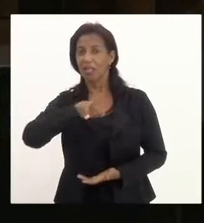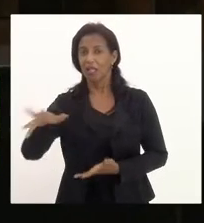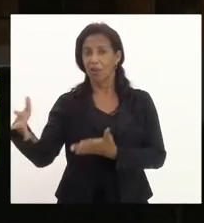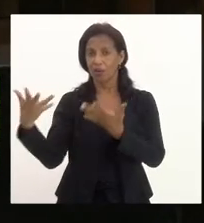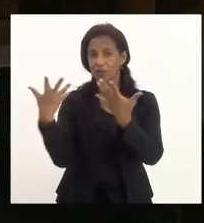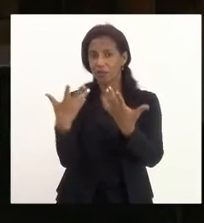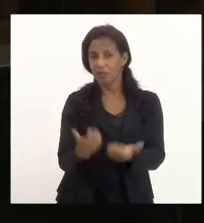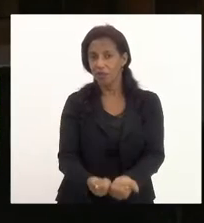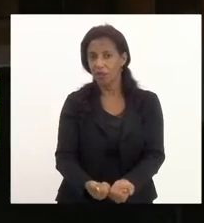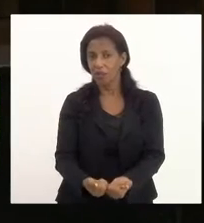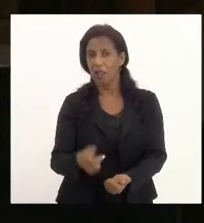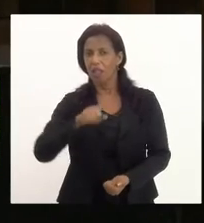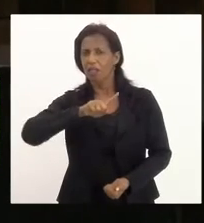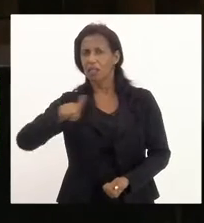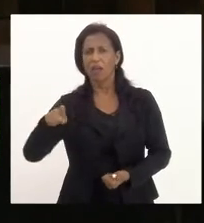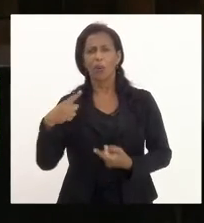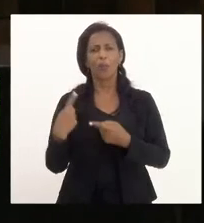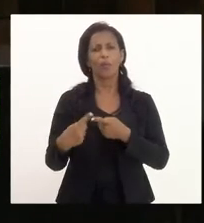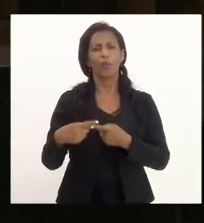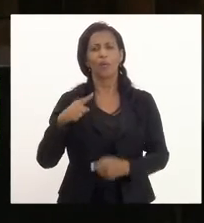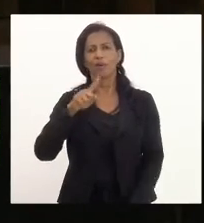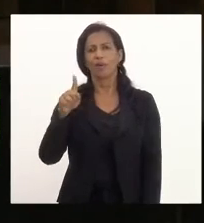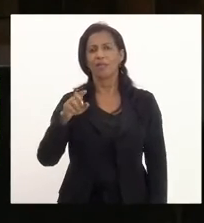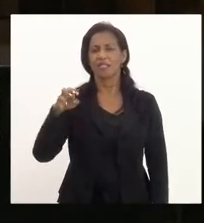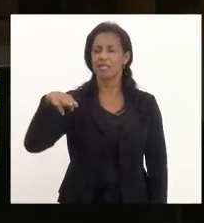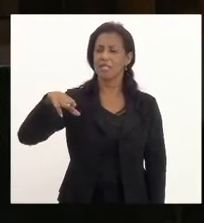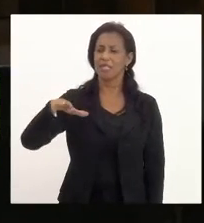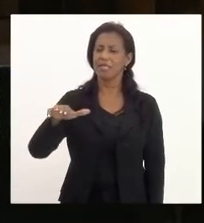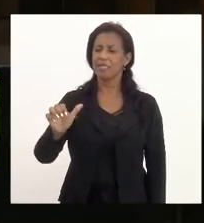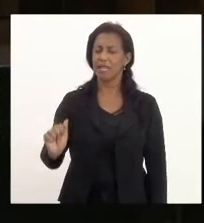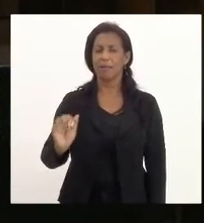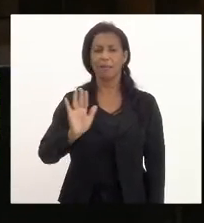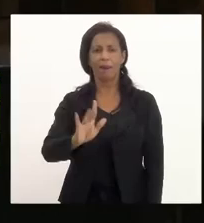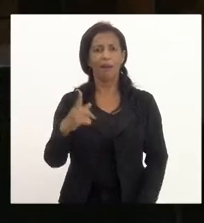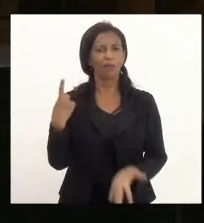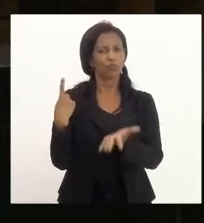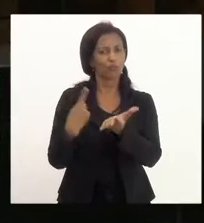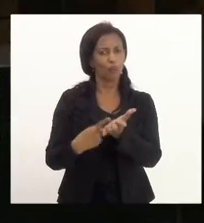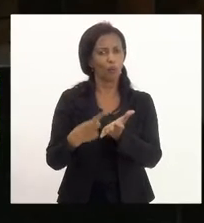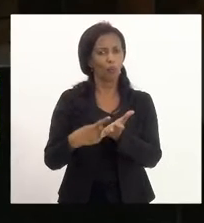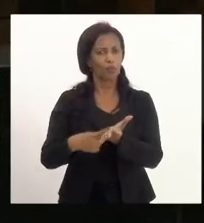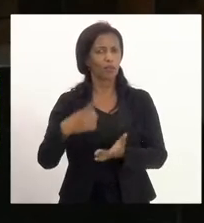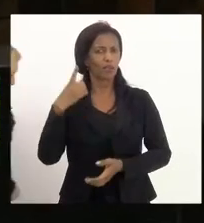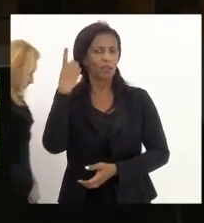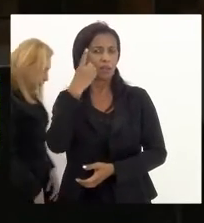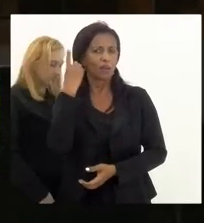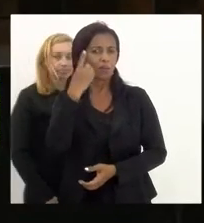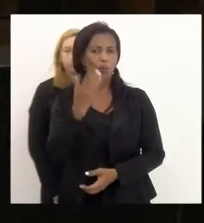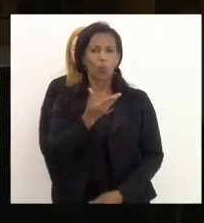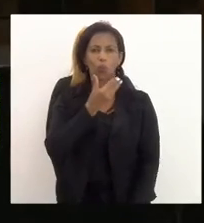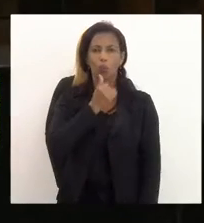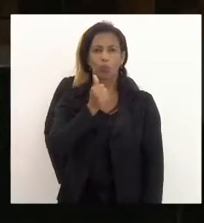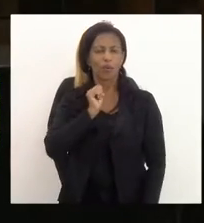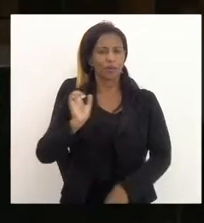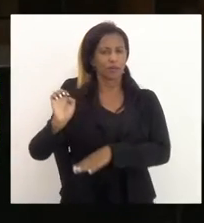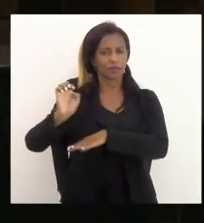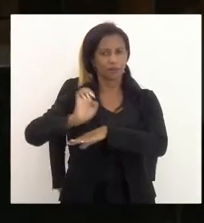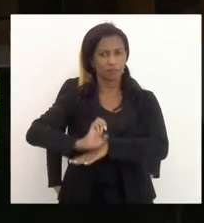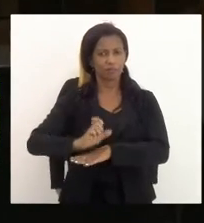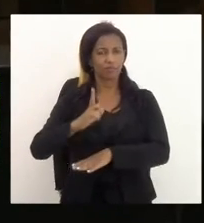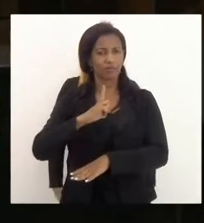aderiu não por causa do Zema mas em razão do compromisso que deputados e deputadas estaduais